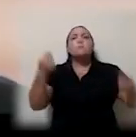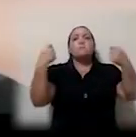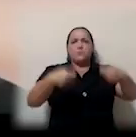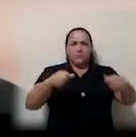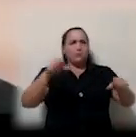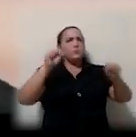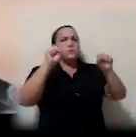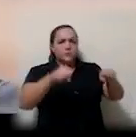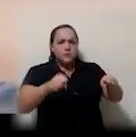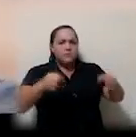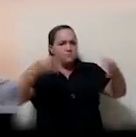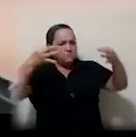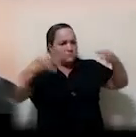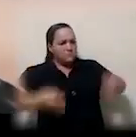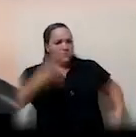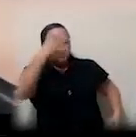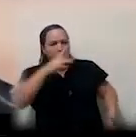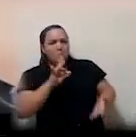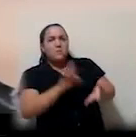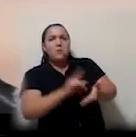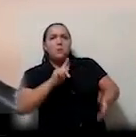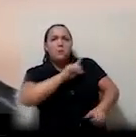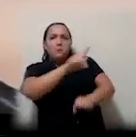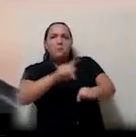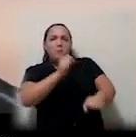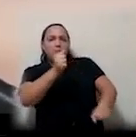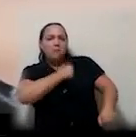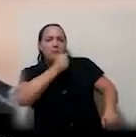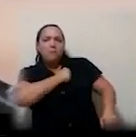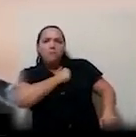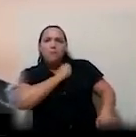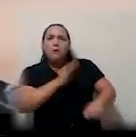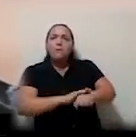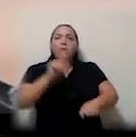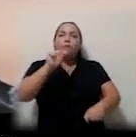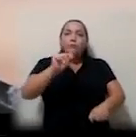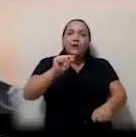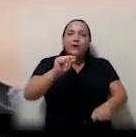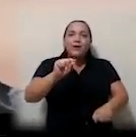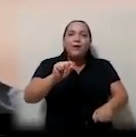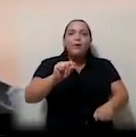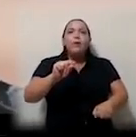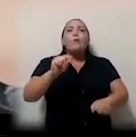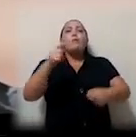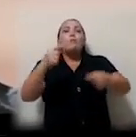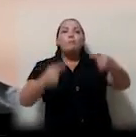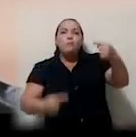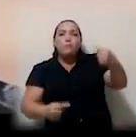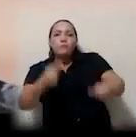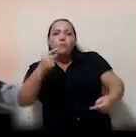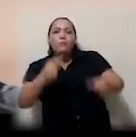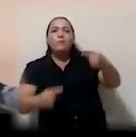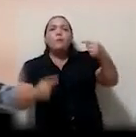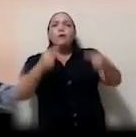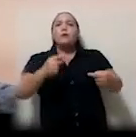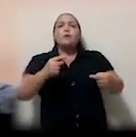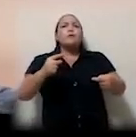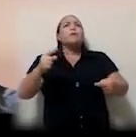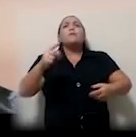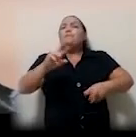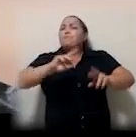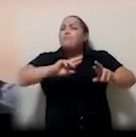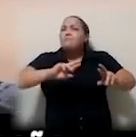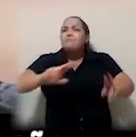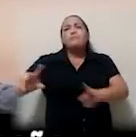políticos honestos e patriotas. E mais do que tudo, um governo que saia do cangote da classe